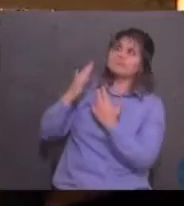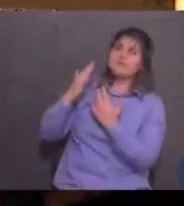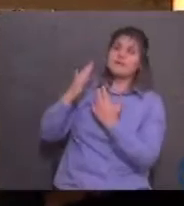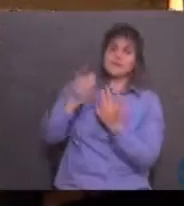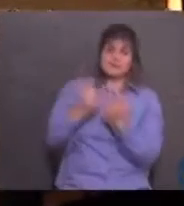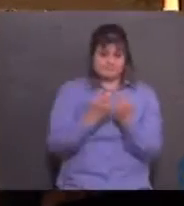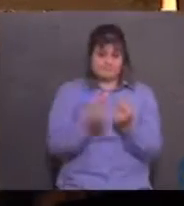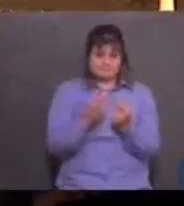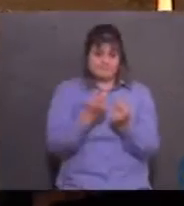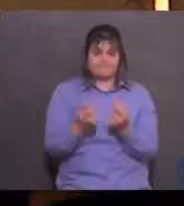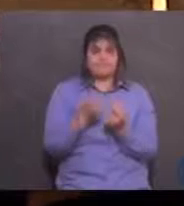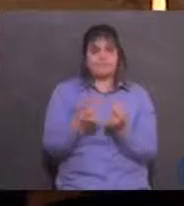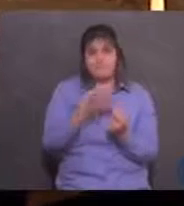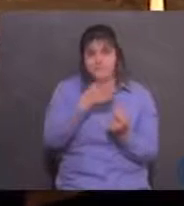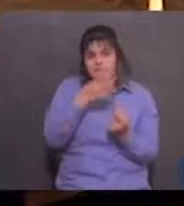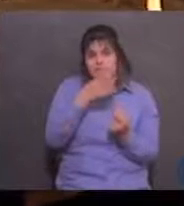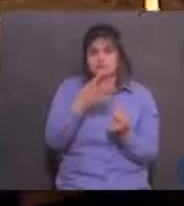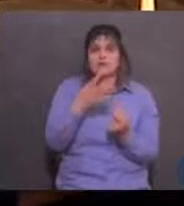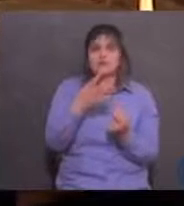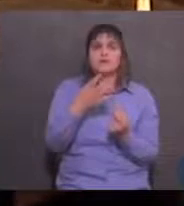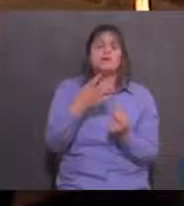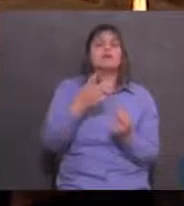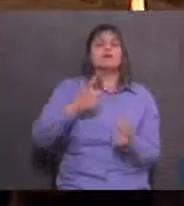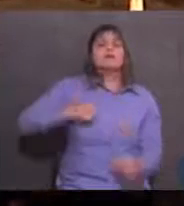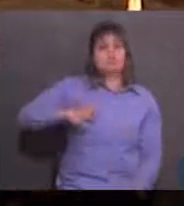será recitada em espanhol.